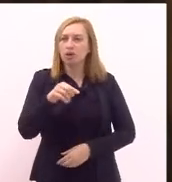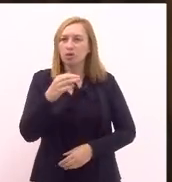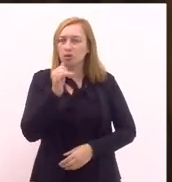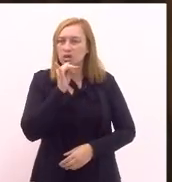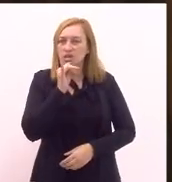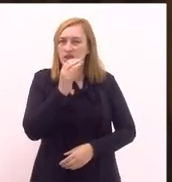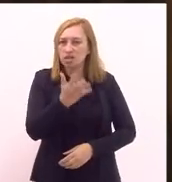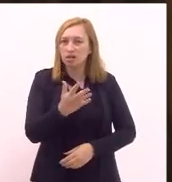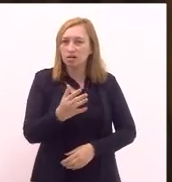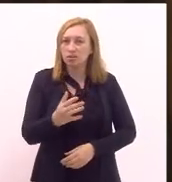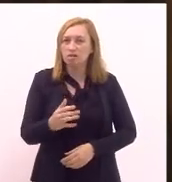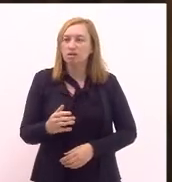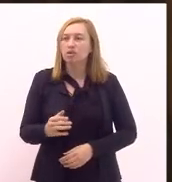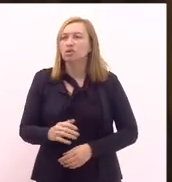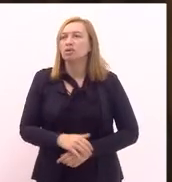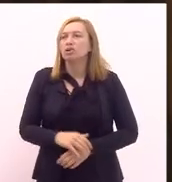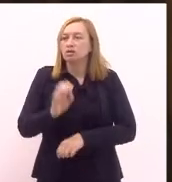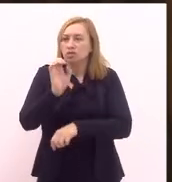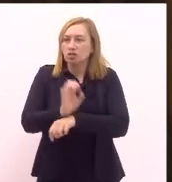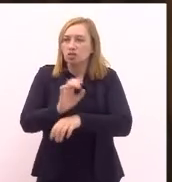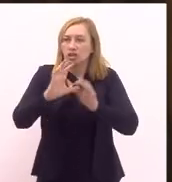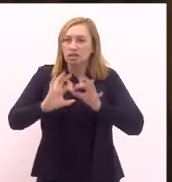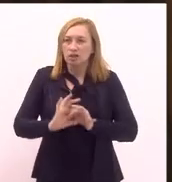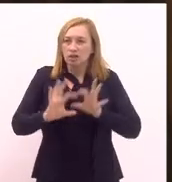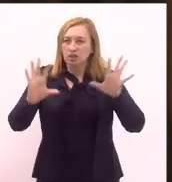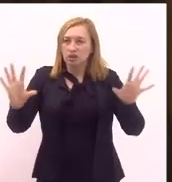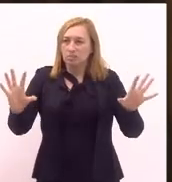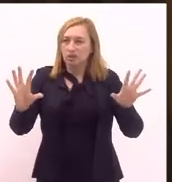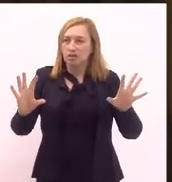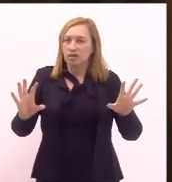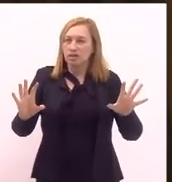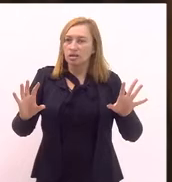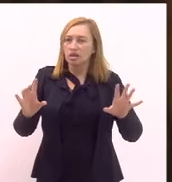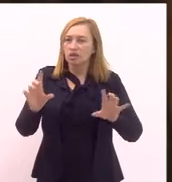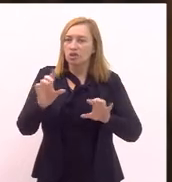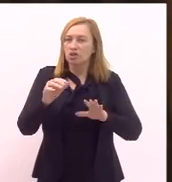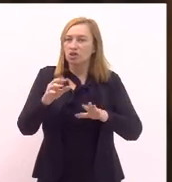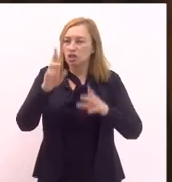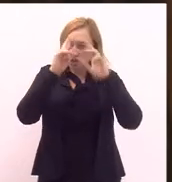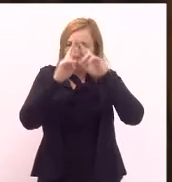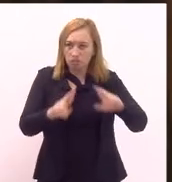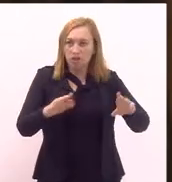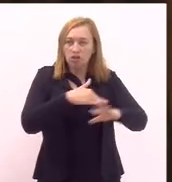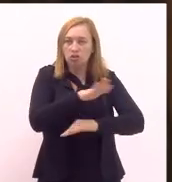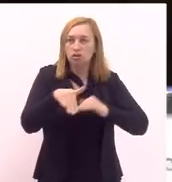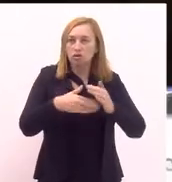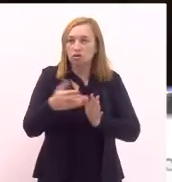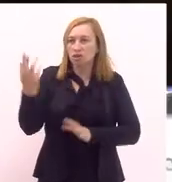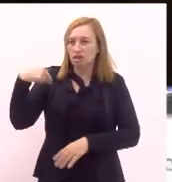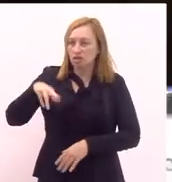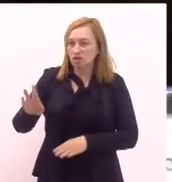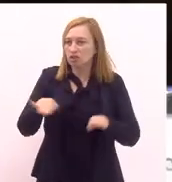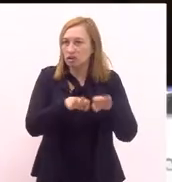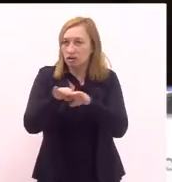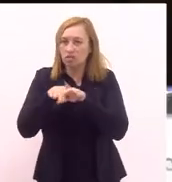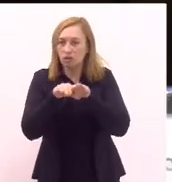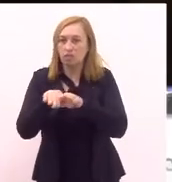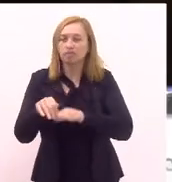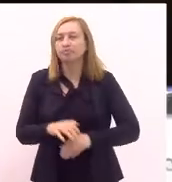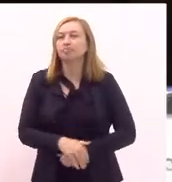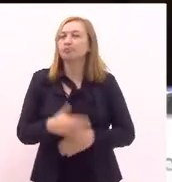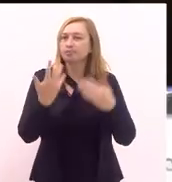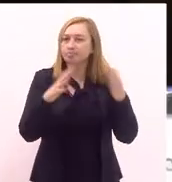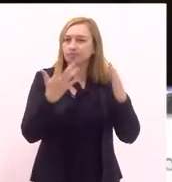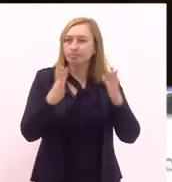o exemplo de um estado laico que não privilegia a religiões mas que respeita a pastora cepajo Santo de forma igual igual